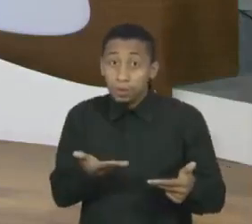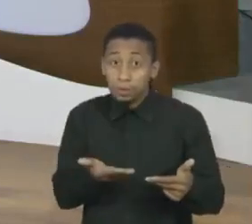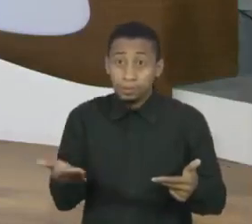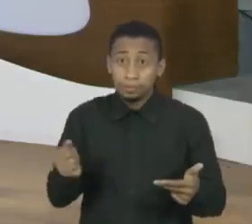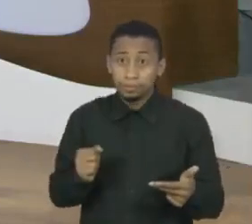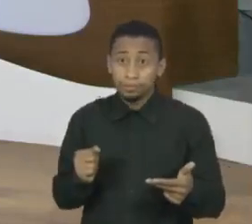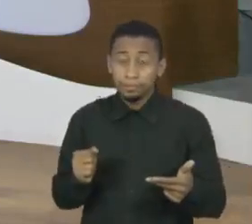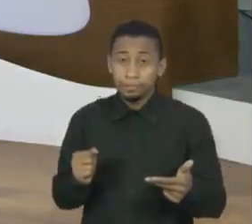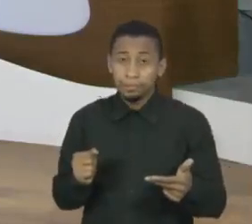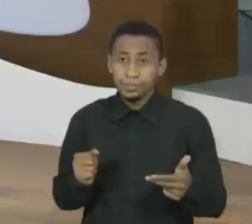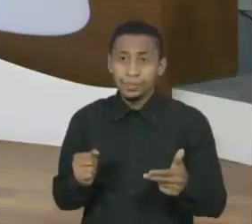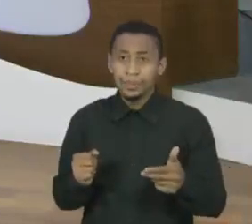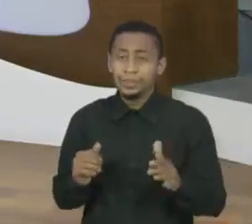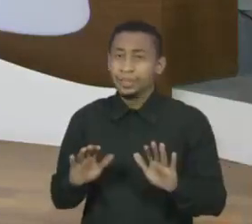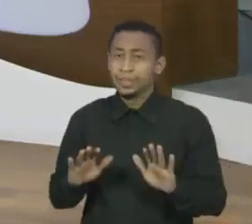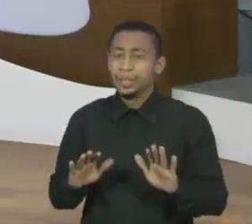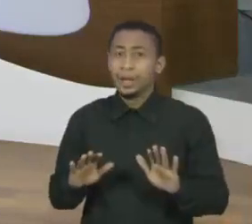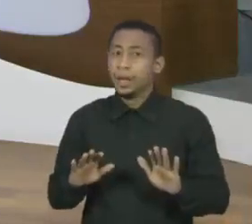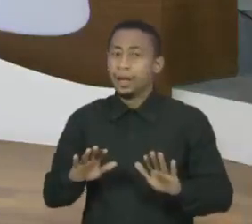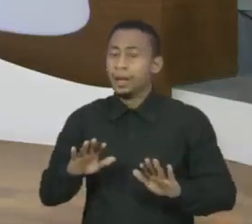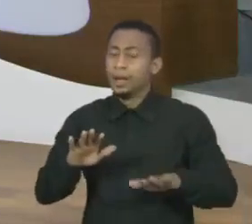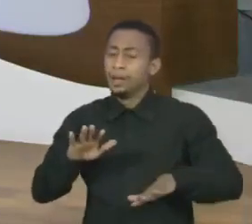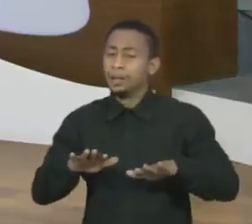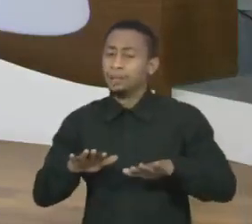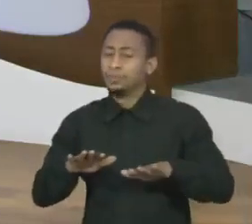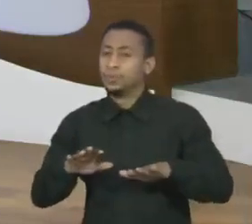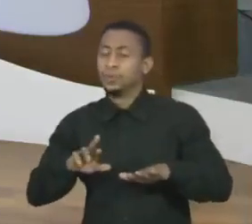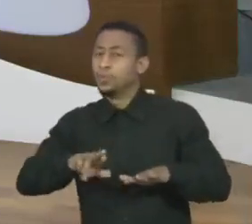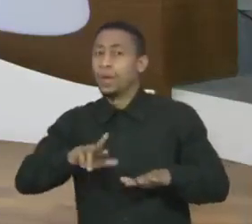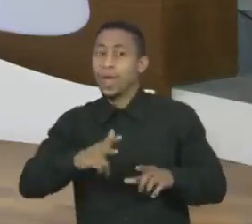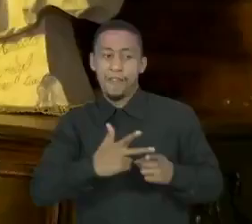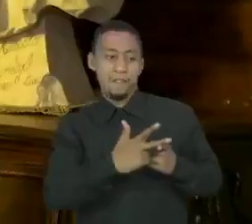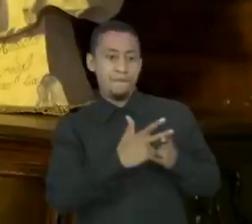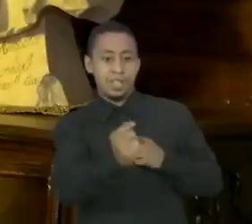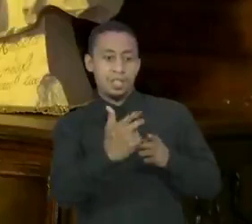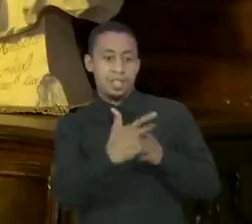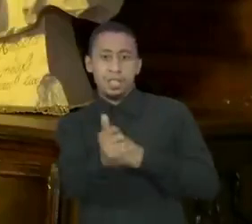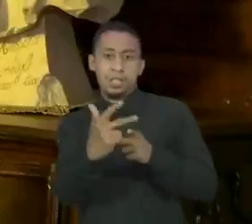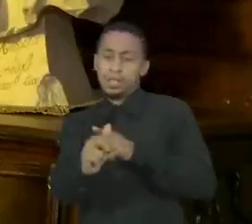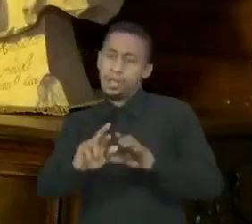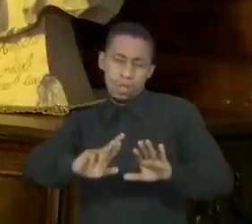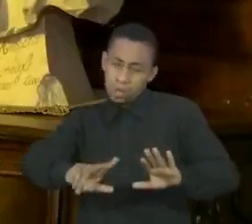Não significa sempre das causas vitoriosas, das causas boas.